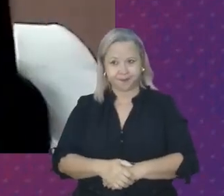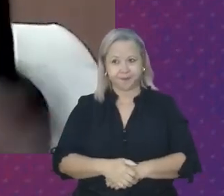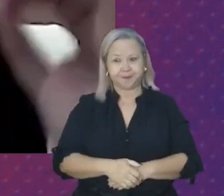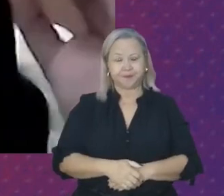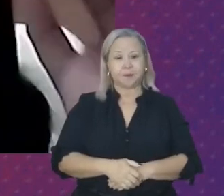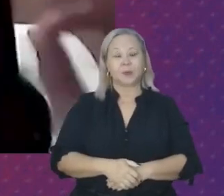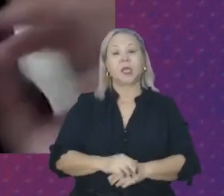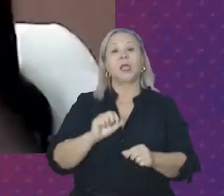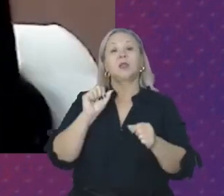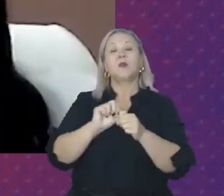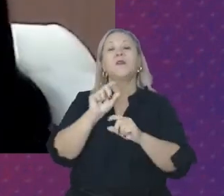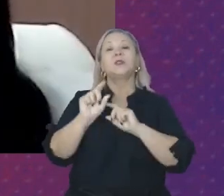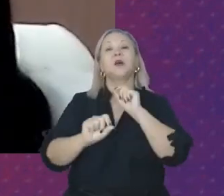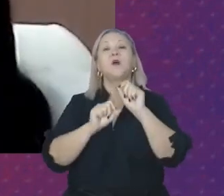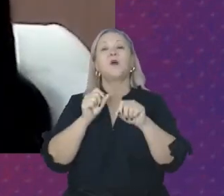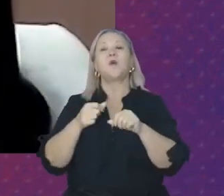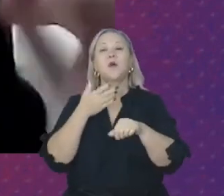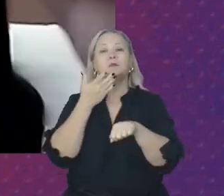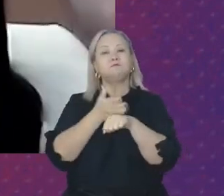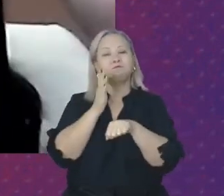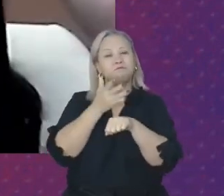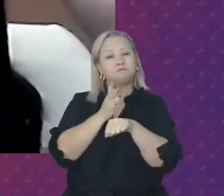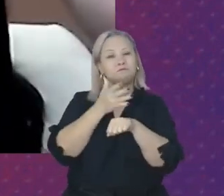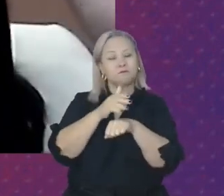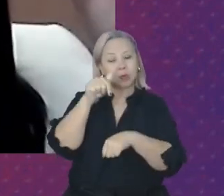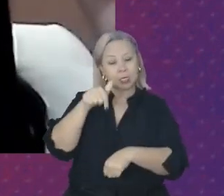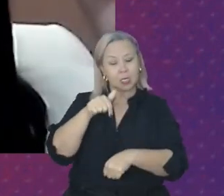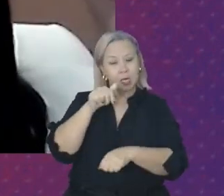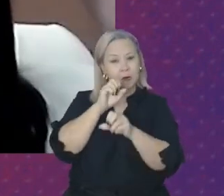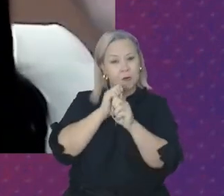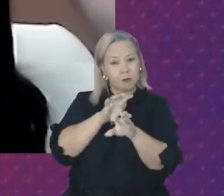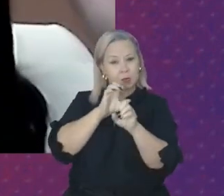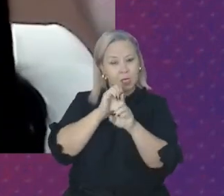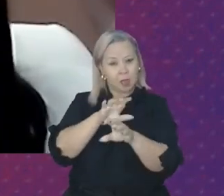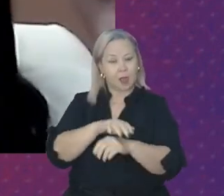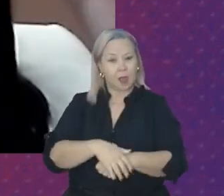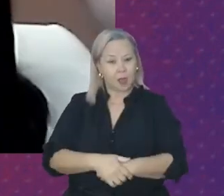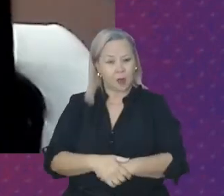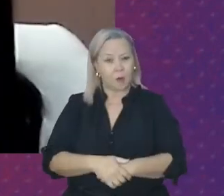o seguinte, exercício aqui da nossa aula. Você vai